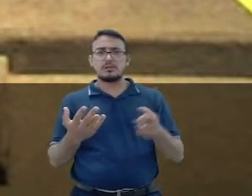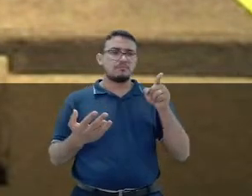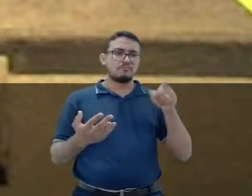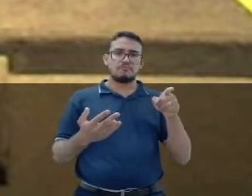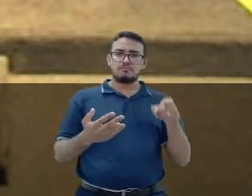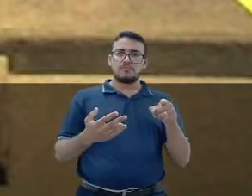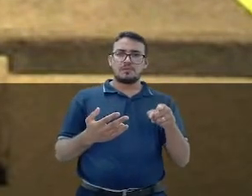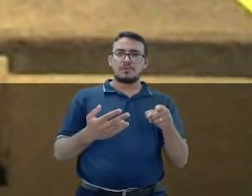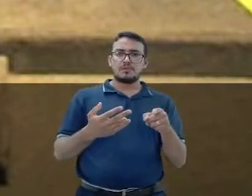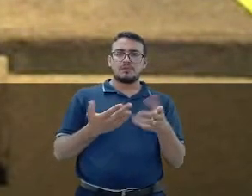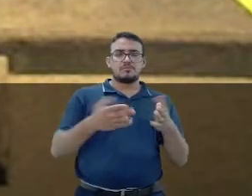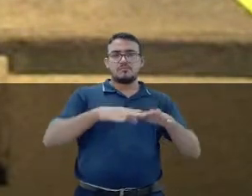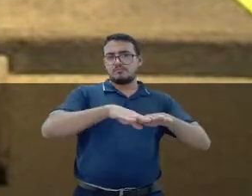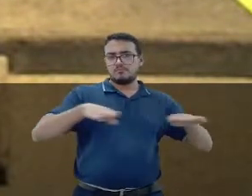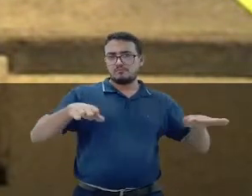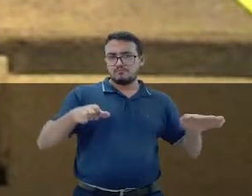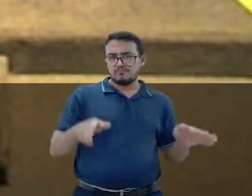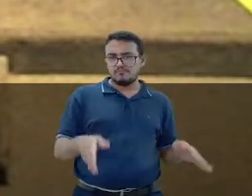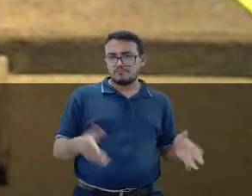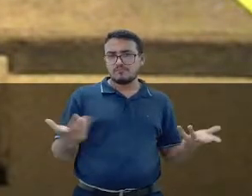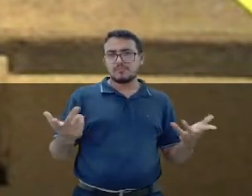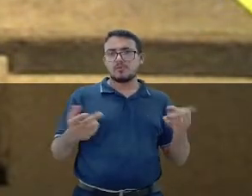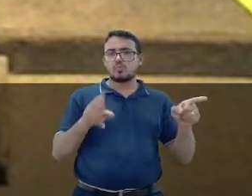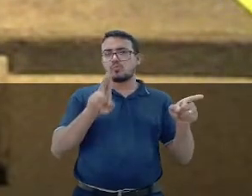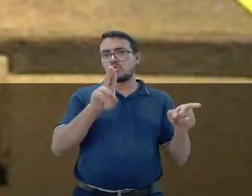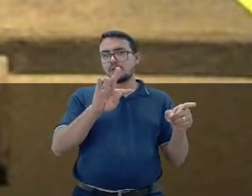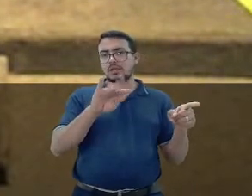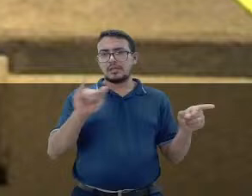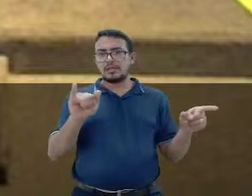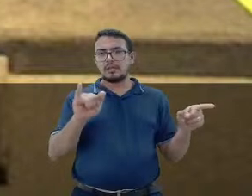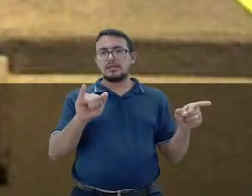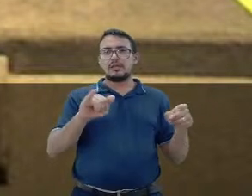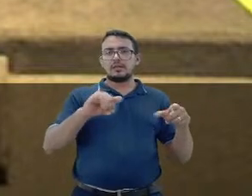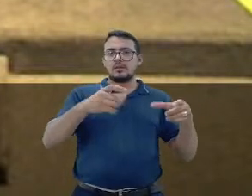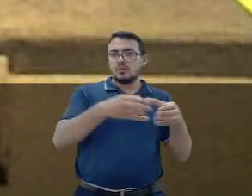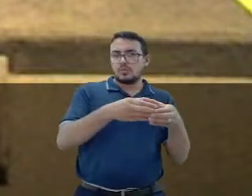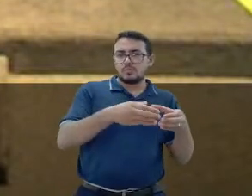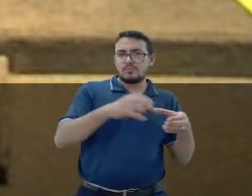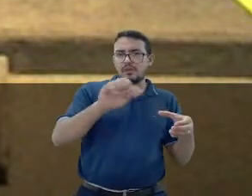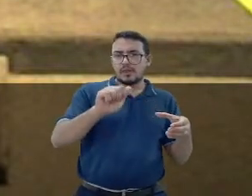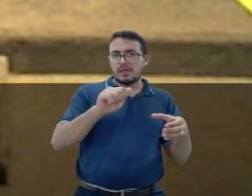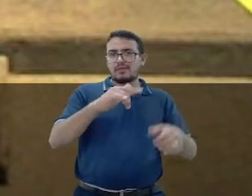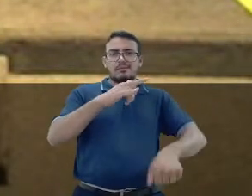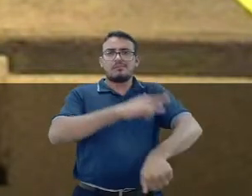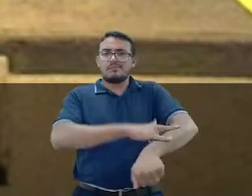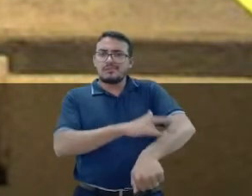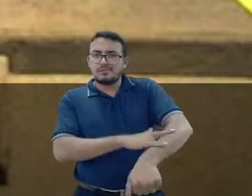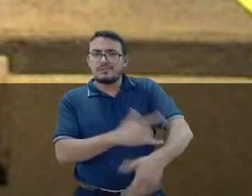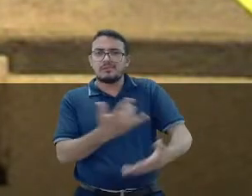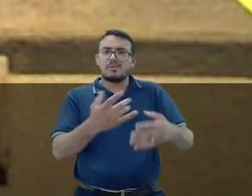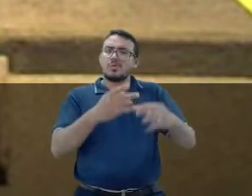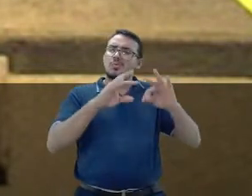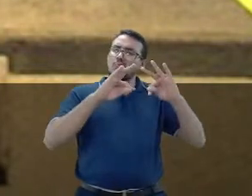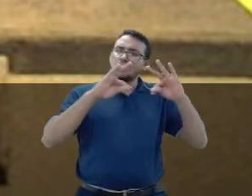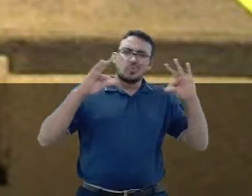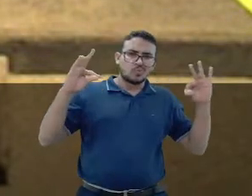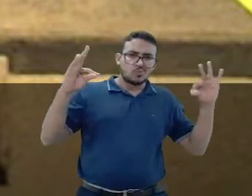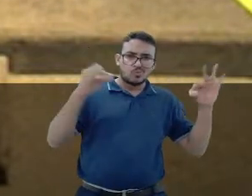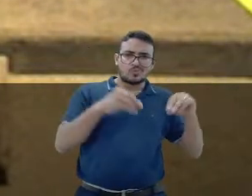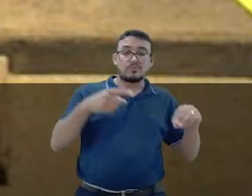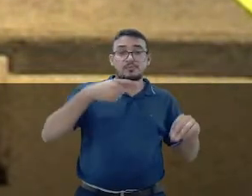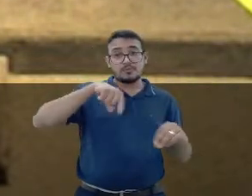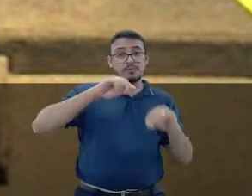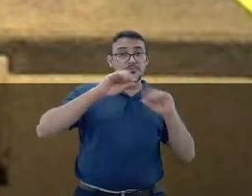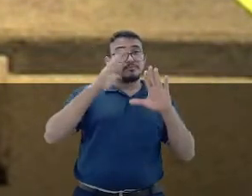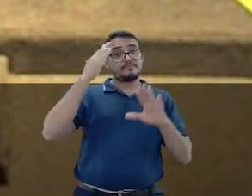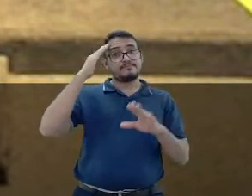tendo lá, UCO, UTI, ala A, ala B, banheiros, todas essas atividades, pelo que a gente entende também que deve